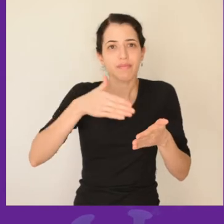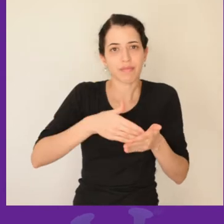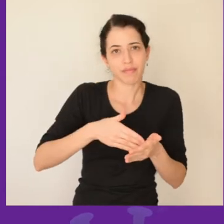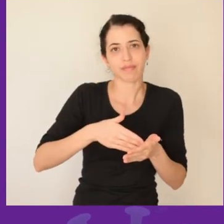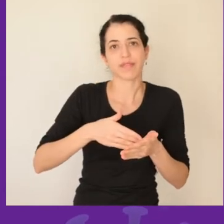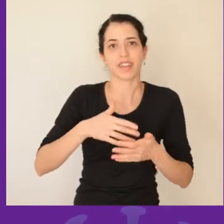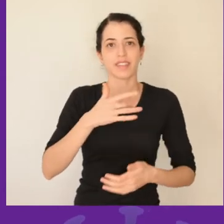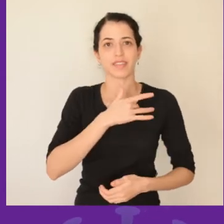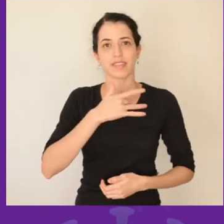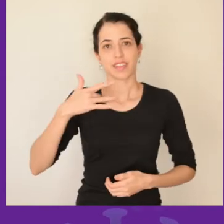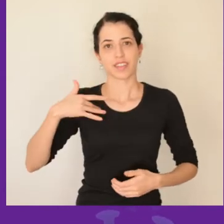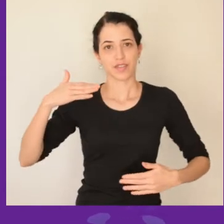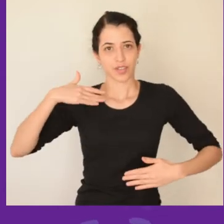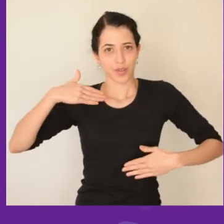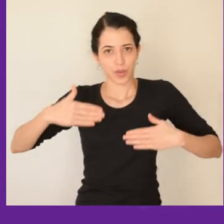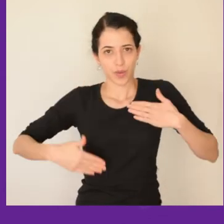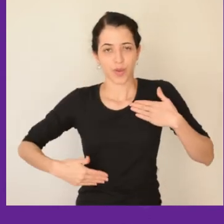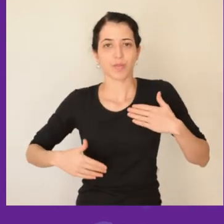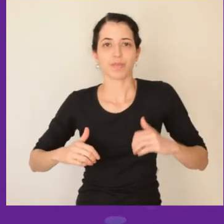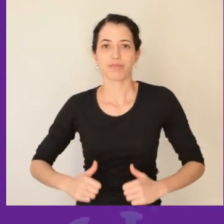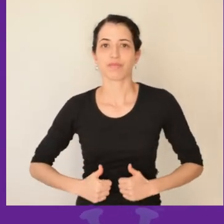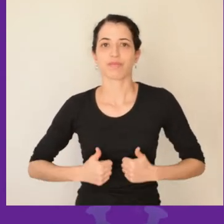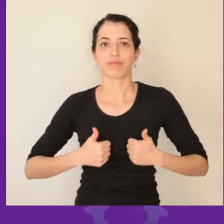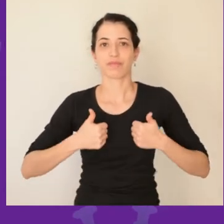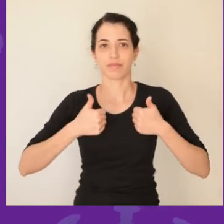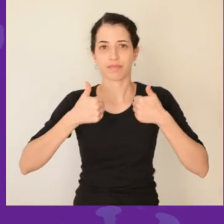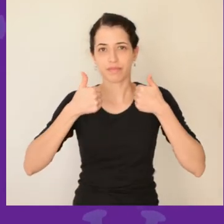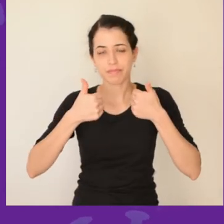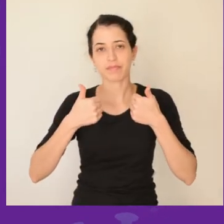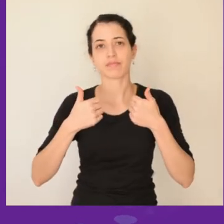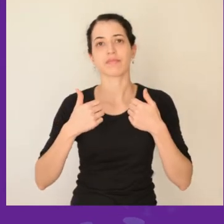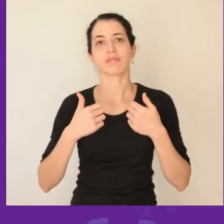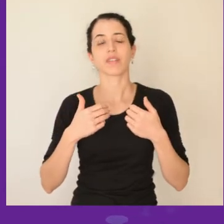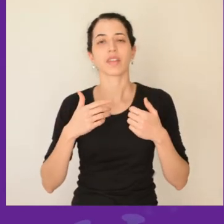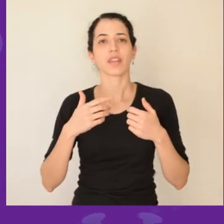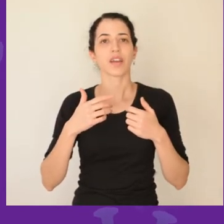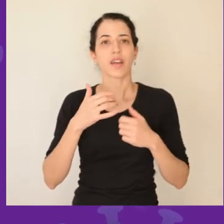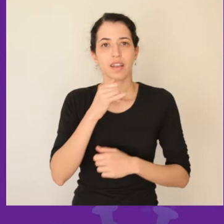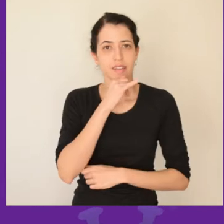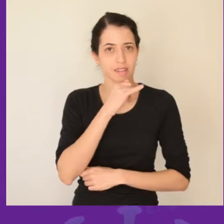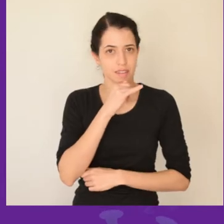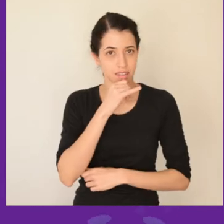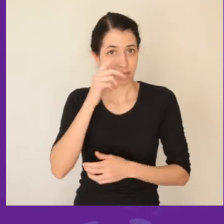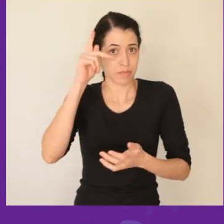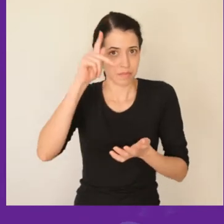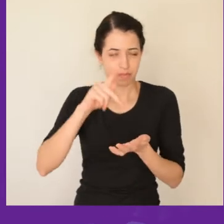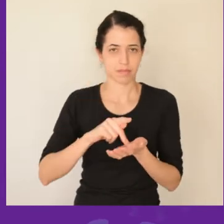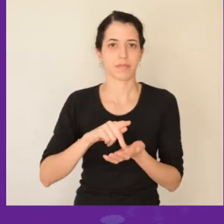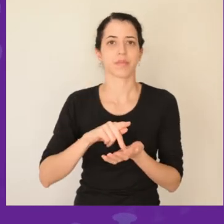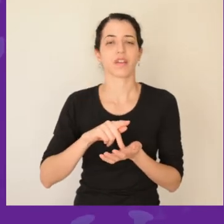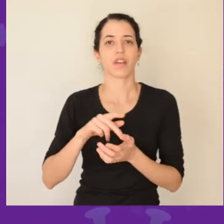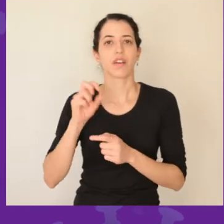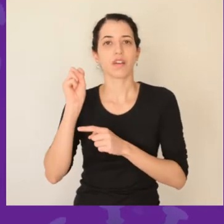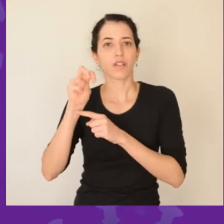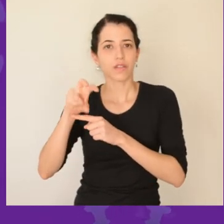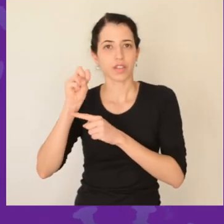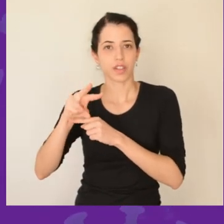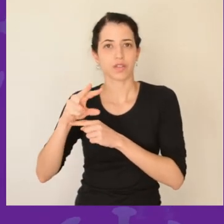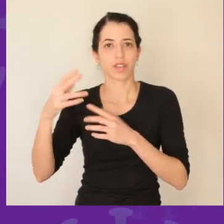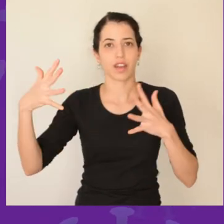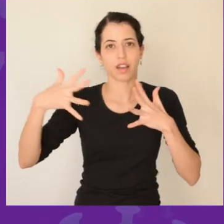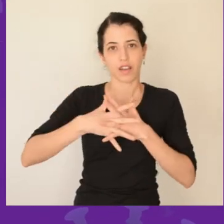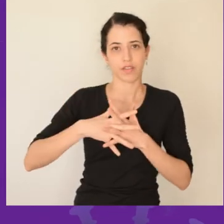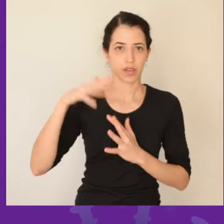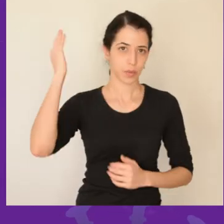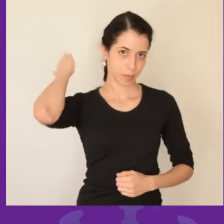dá um suporte para que esses órgãos funcionam em um pouco melhor mesmo diante do problema do vírus para que